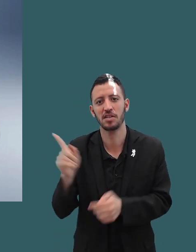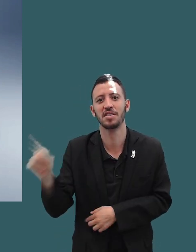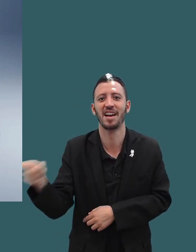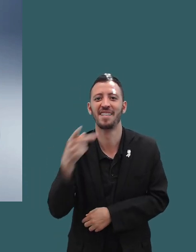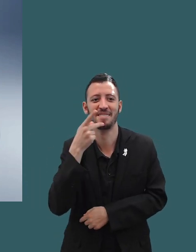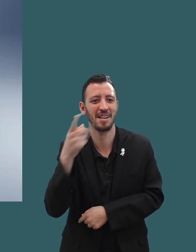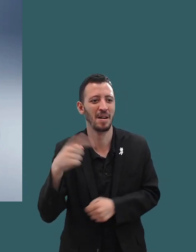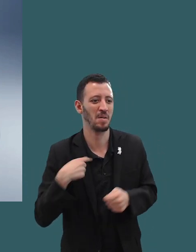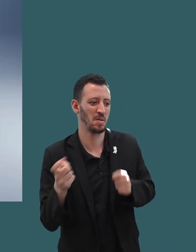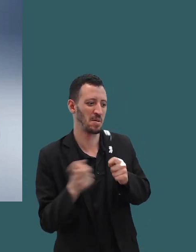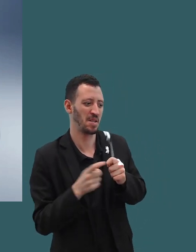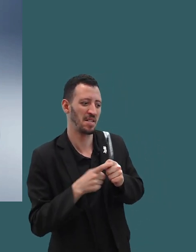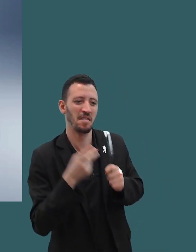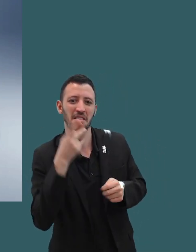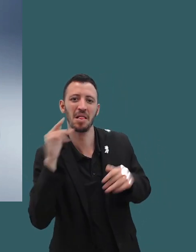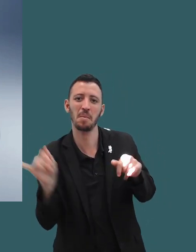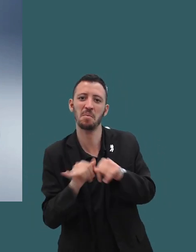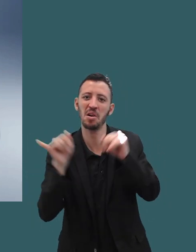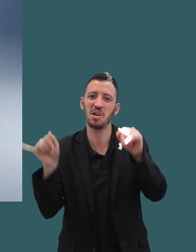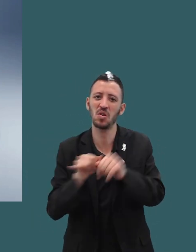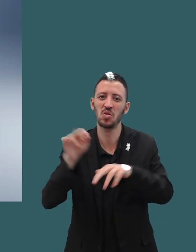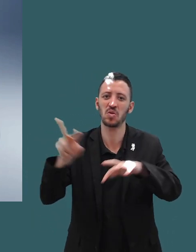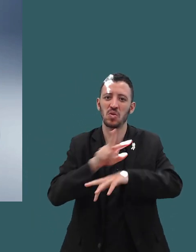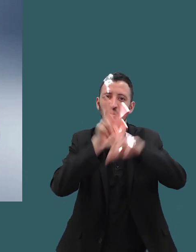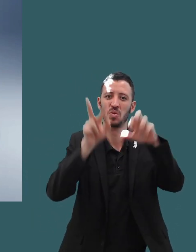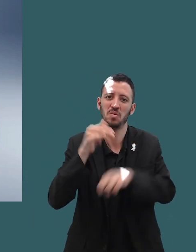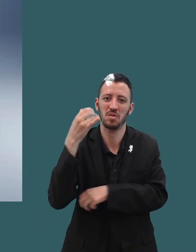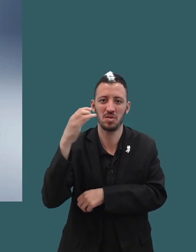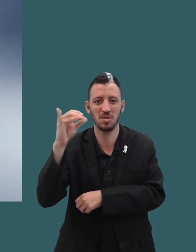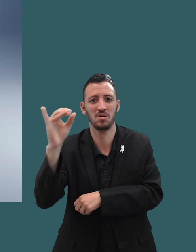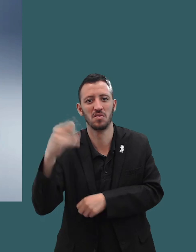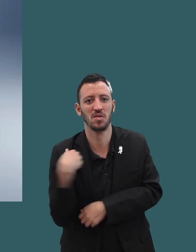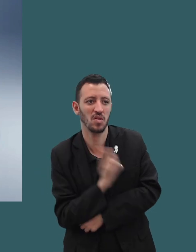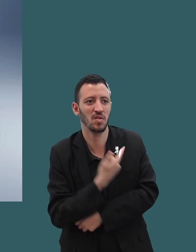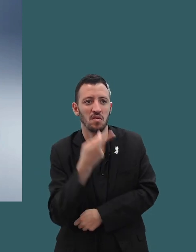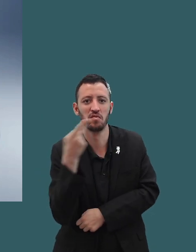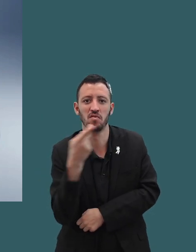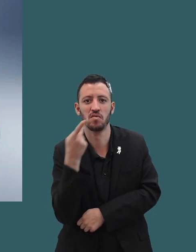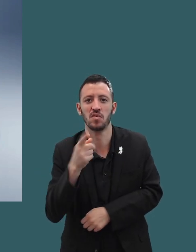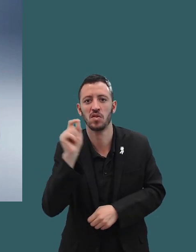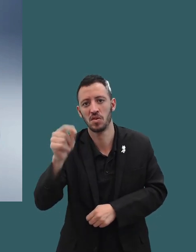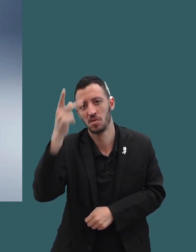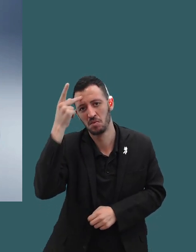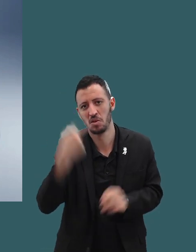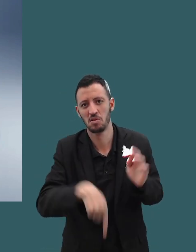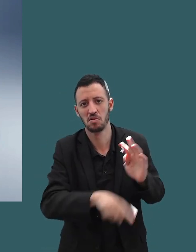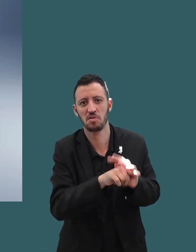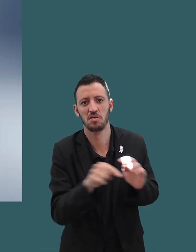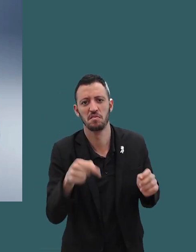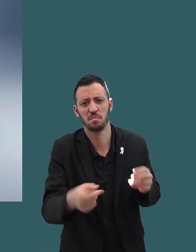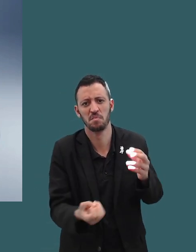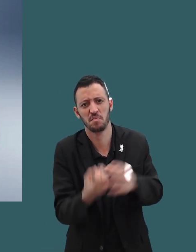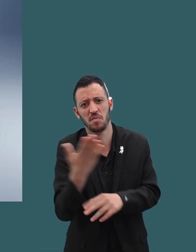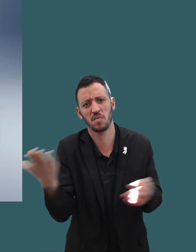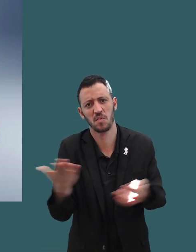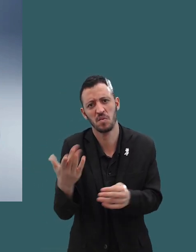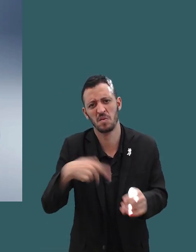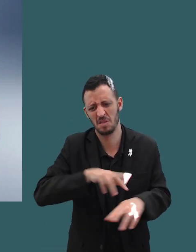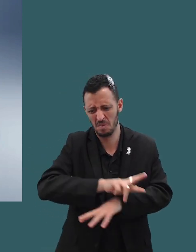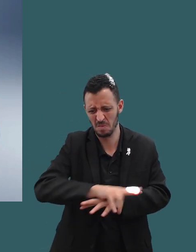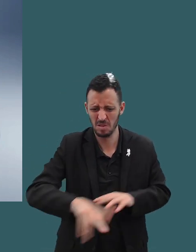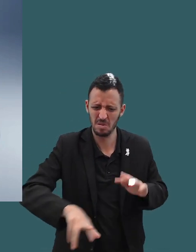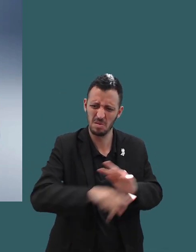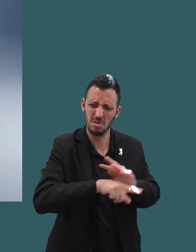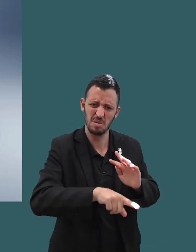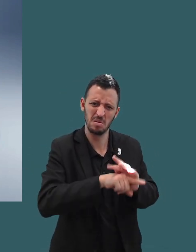para falar para as pessoas bobagens sobre ciência. A gente está falando, por exemplo, do negacionismo, que é um efeito de negação que